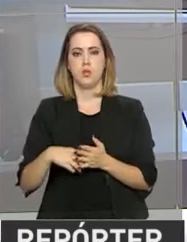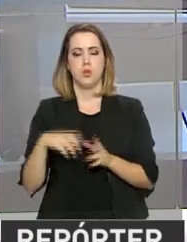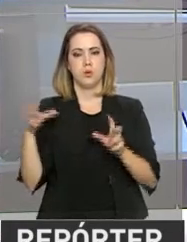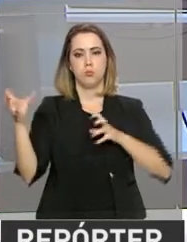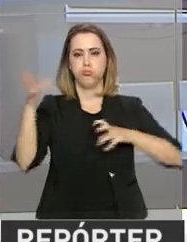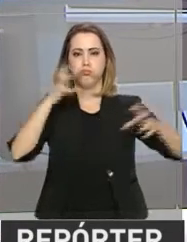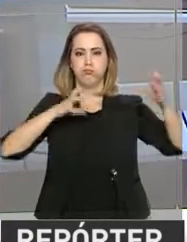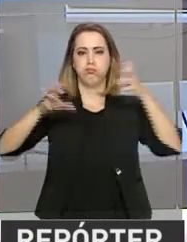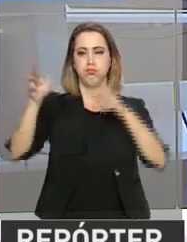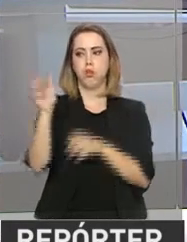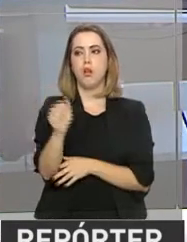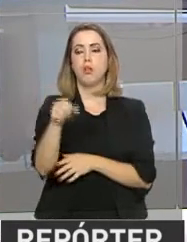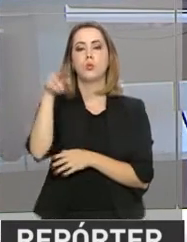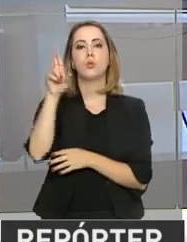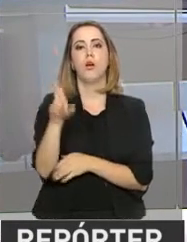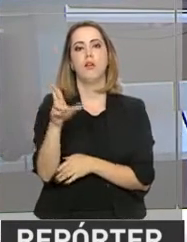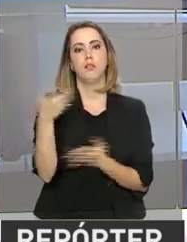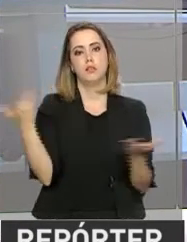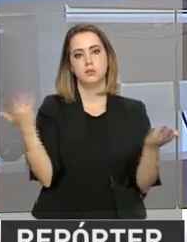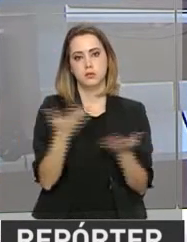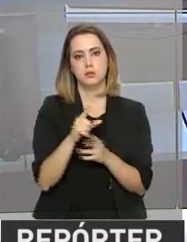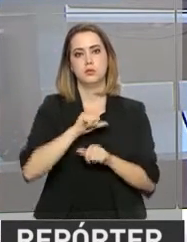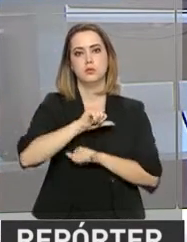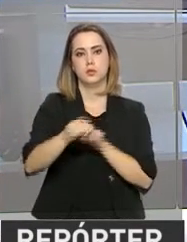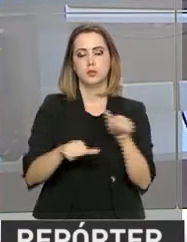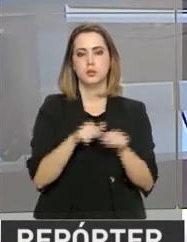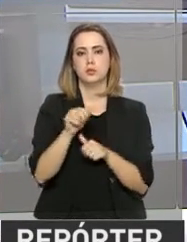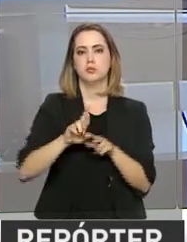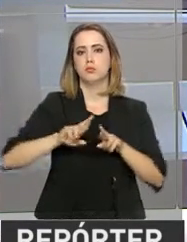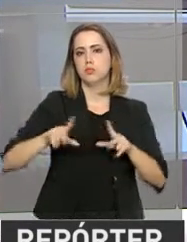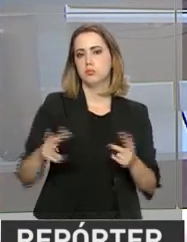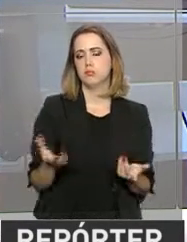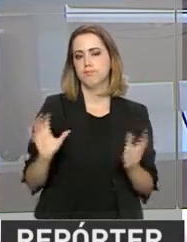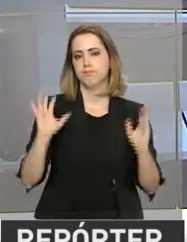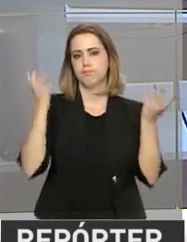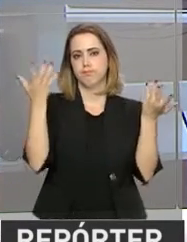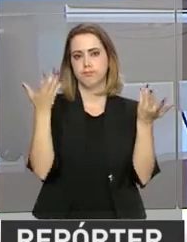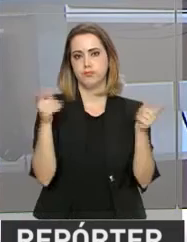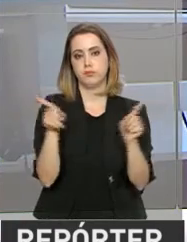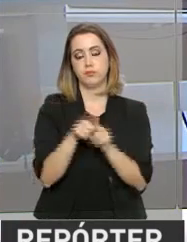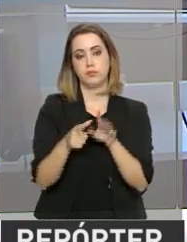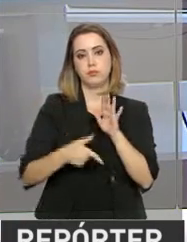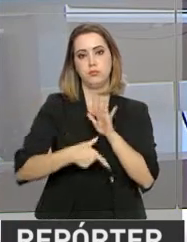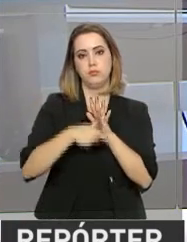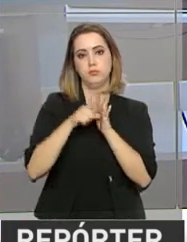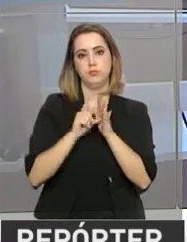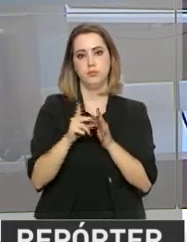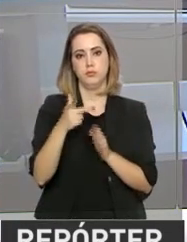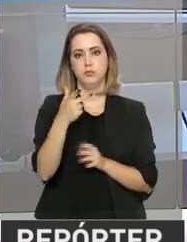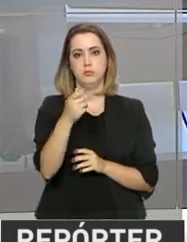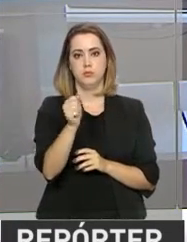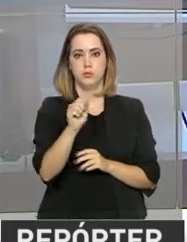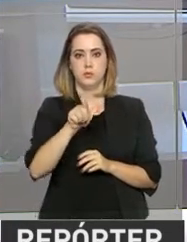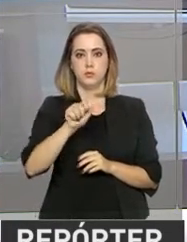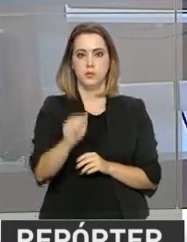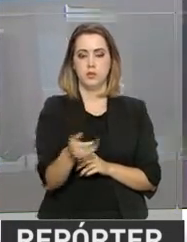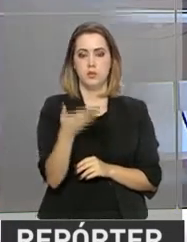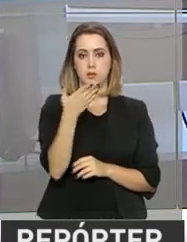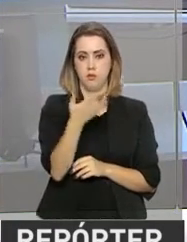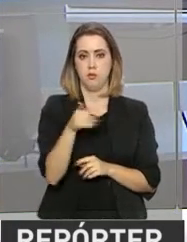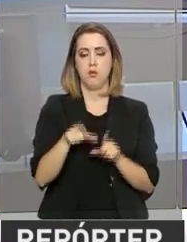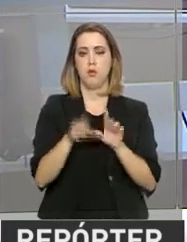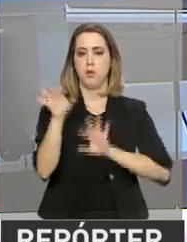de recursos hídricos, biodiversidade e mudança do clima. Antes de embarcar para a Índia, a repórter Paola Deotti, que nós vimos